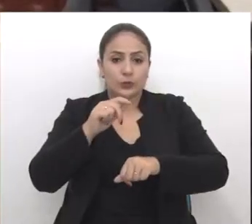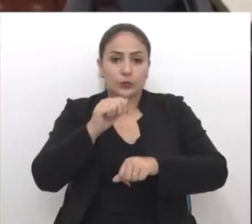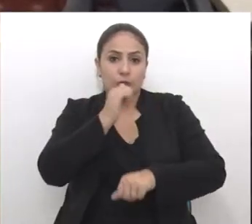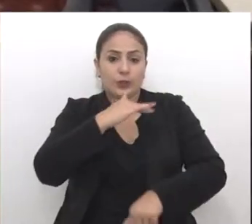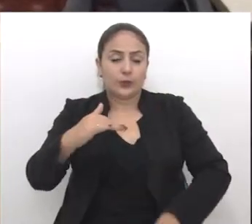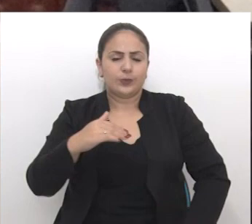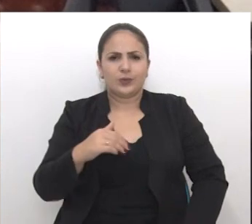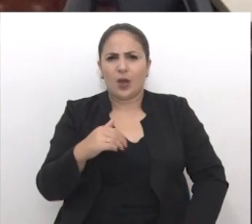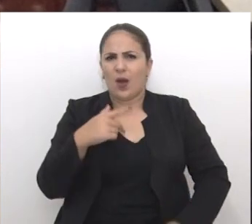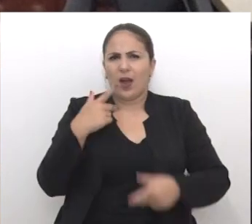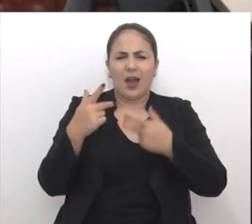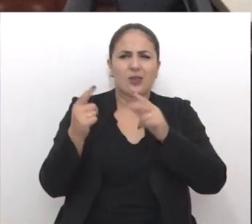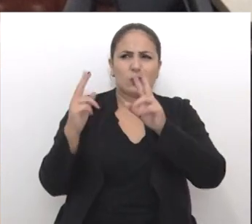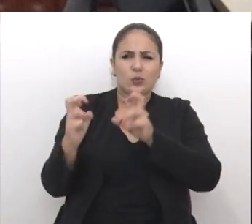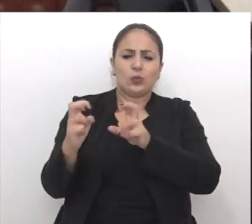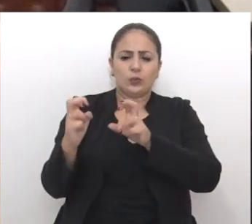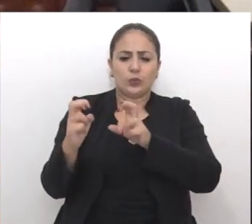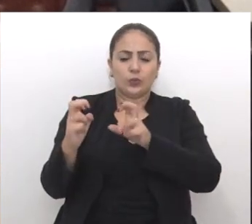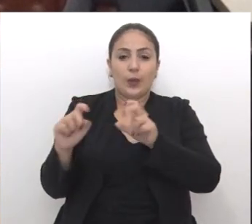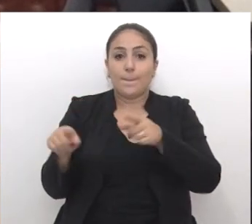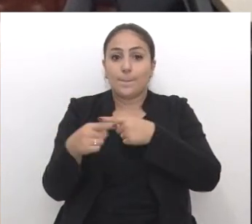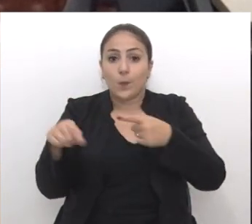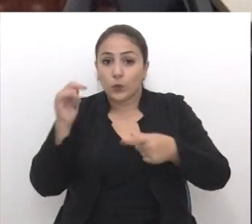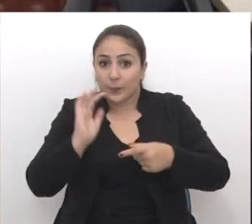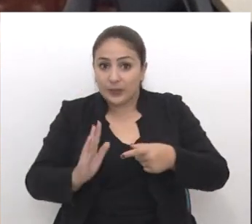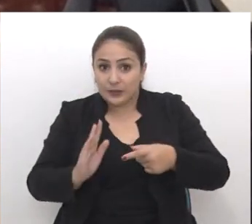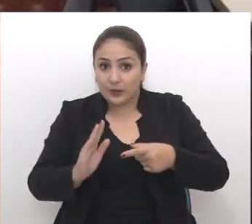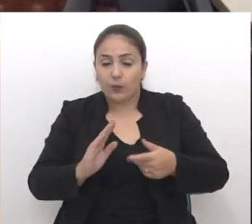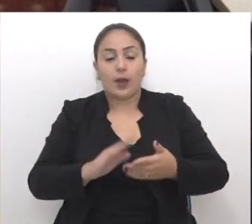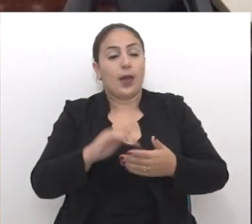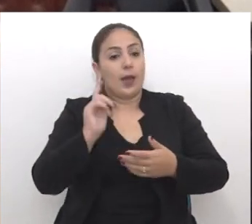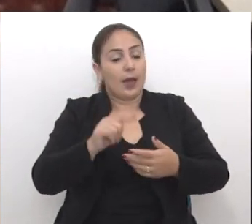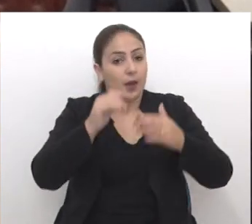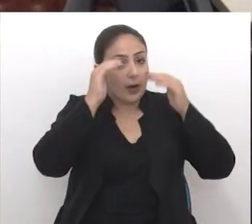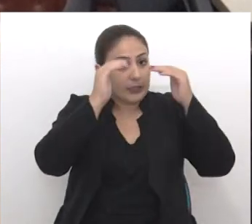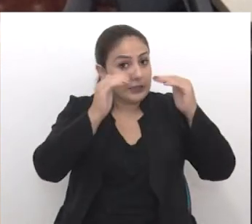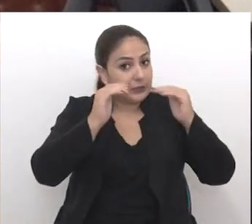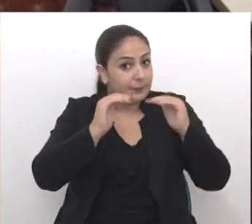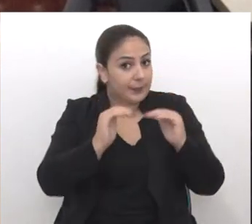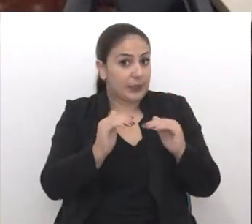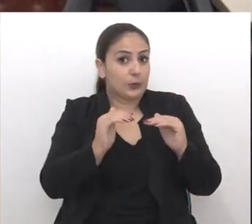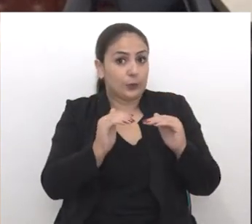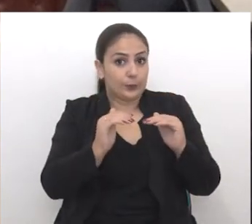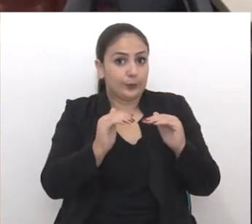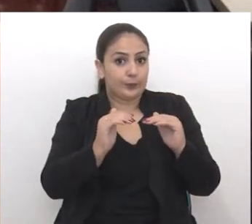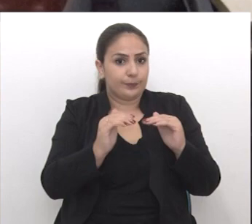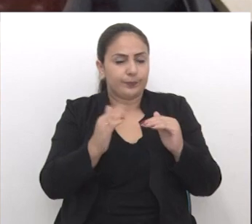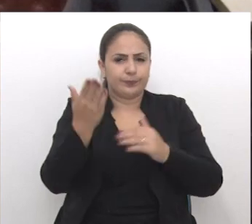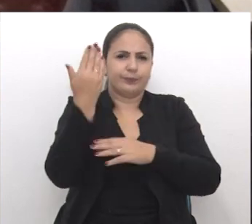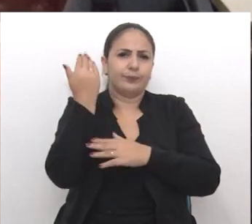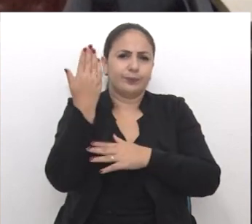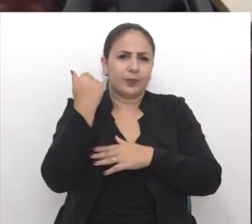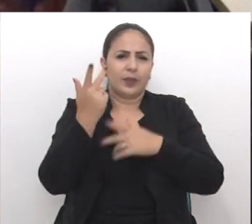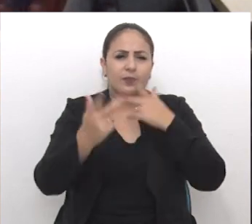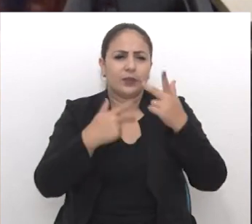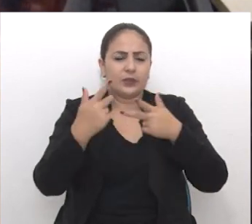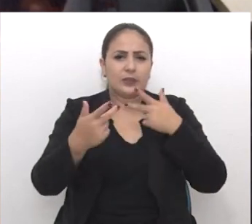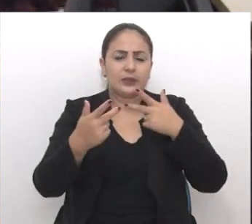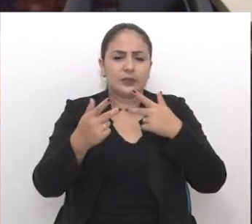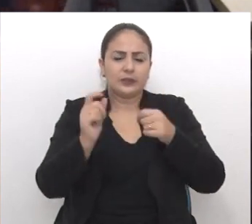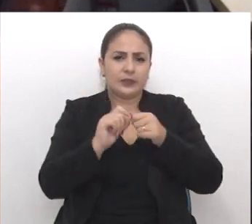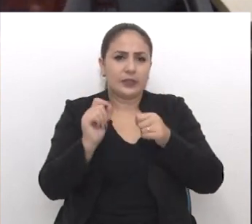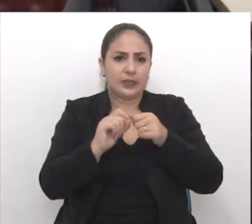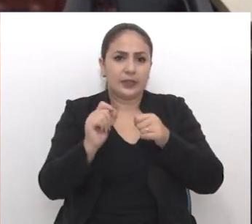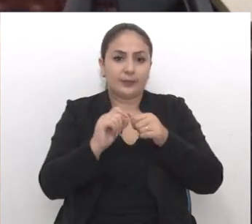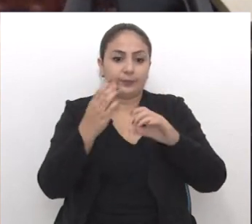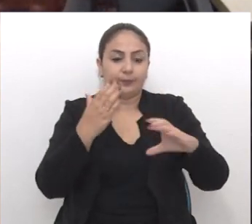é a questão do hino nacional, é a questão do respeito, É a questão do respeito. Antigamente se cantava, quando não